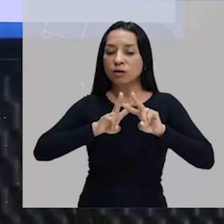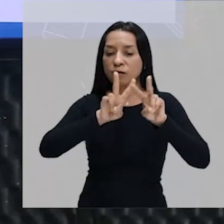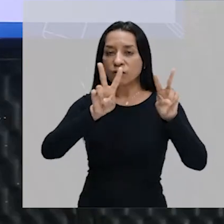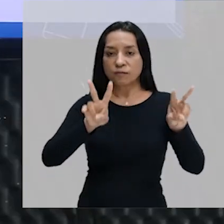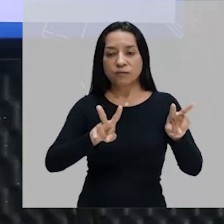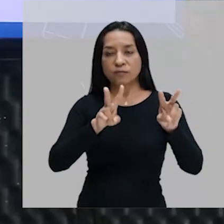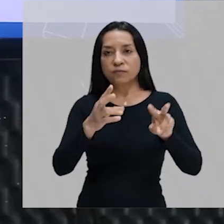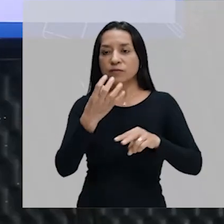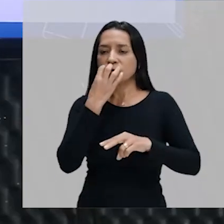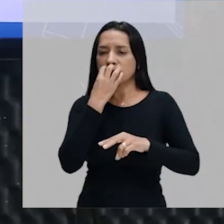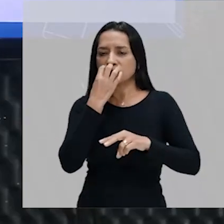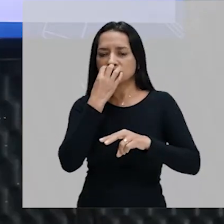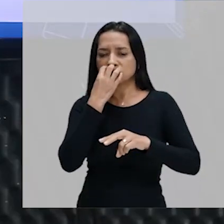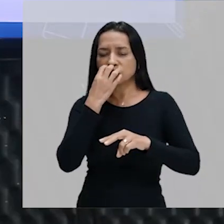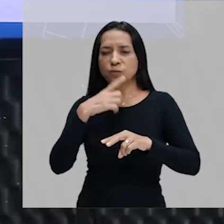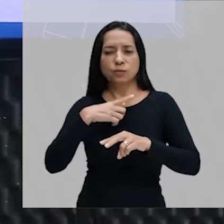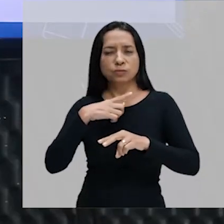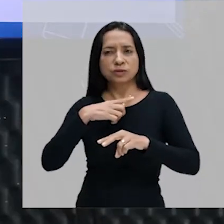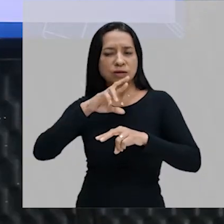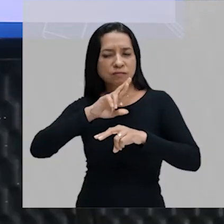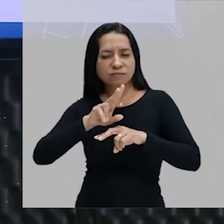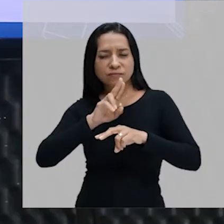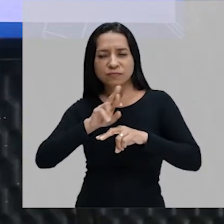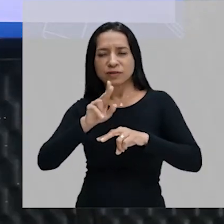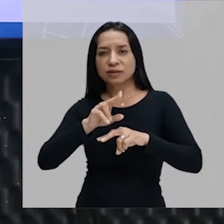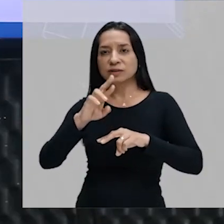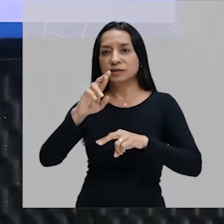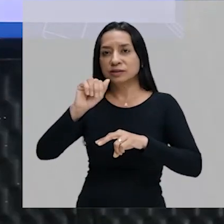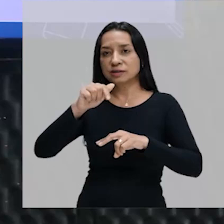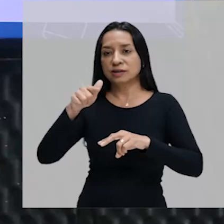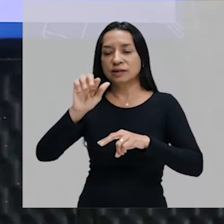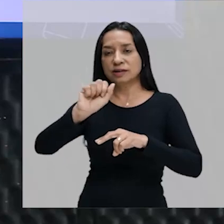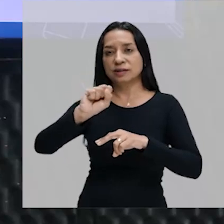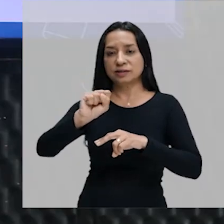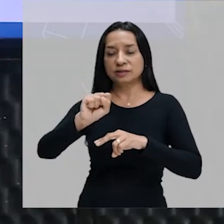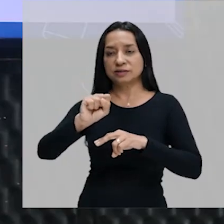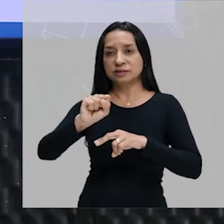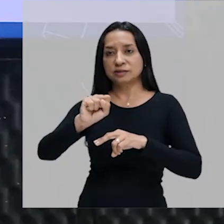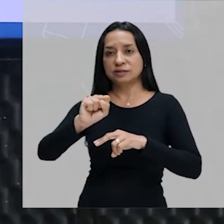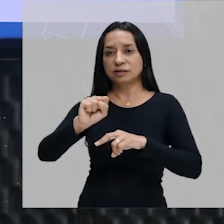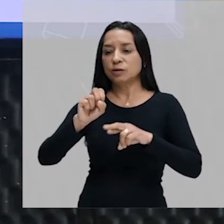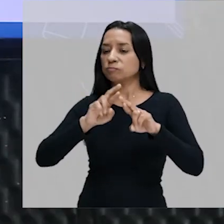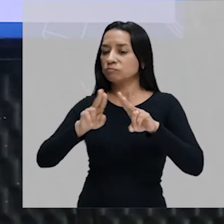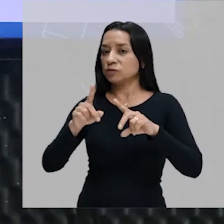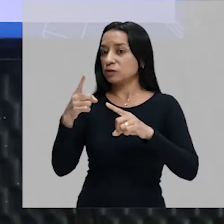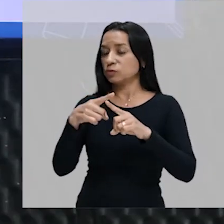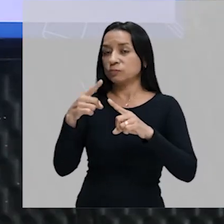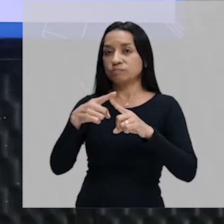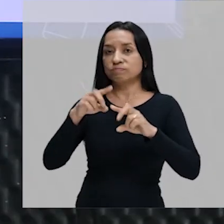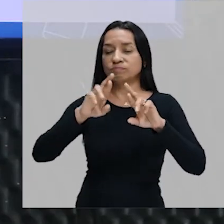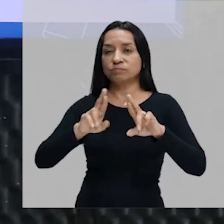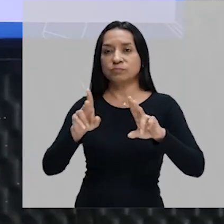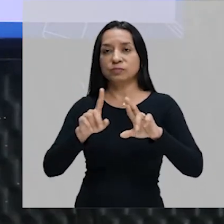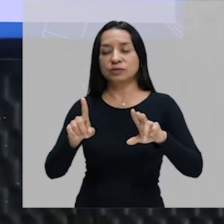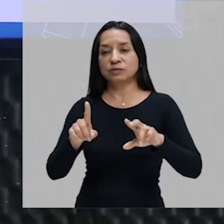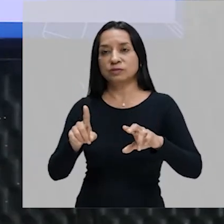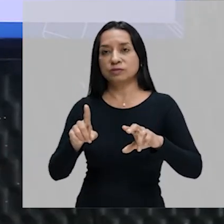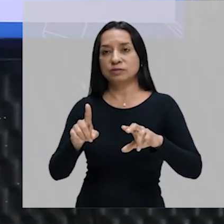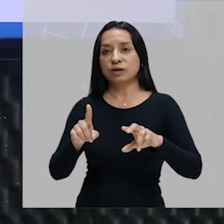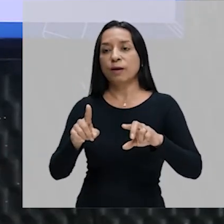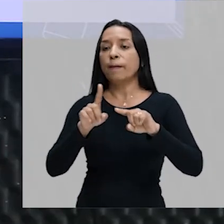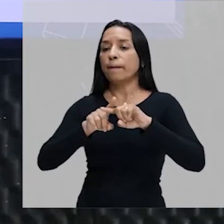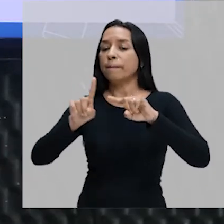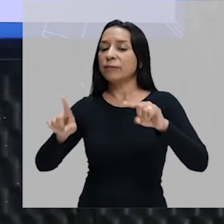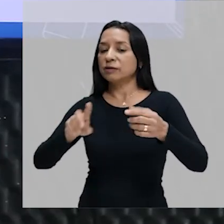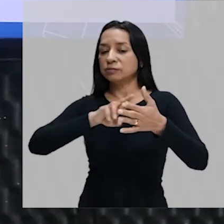várias raças. Ora, eu tenho um chihuahua, é totalmente diferente de um pastor alemão, mas são da mesma